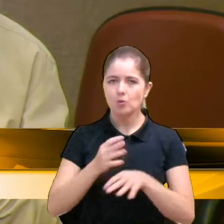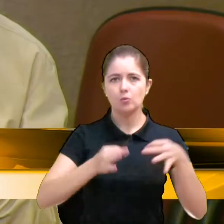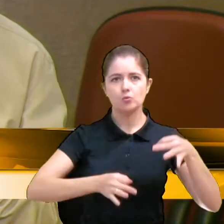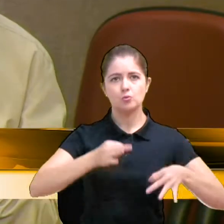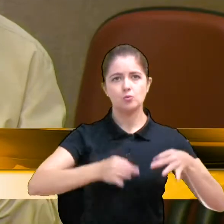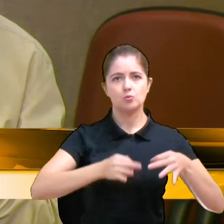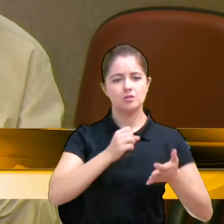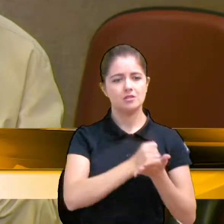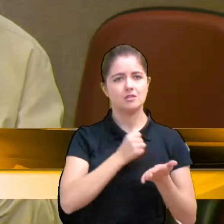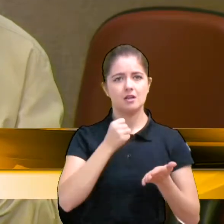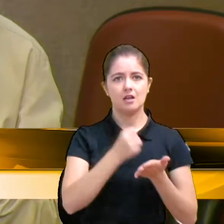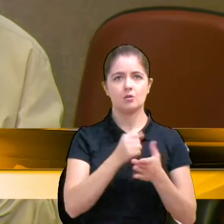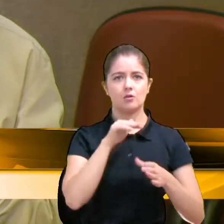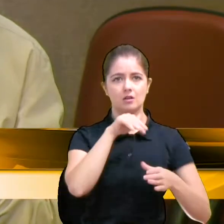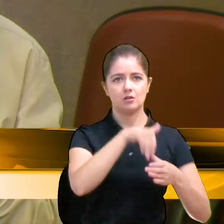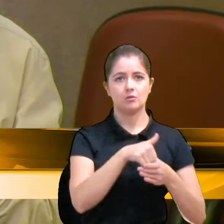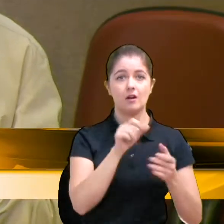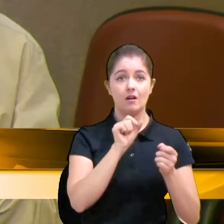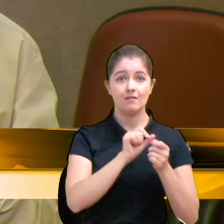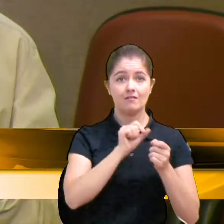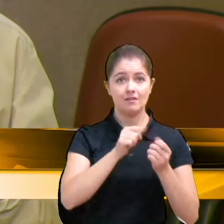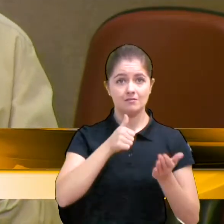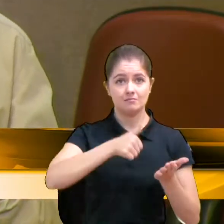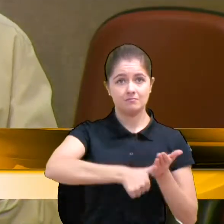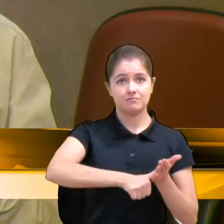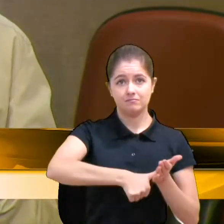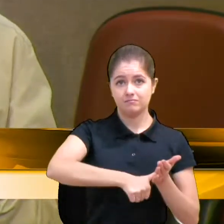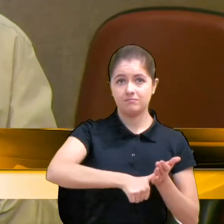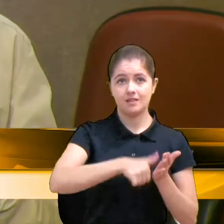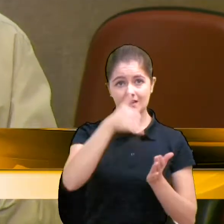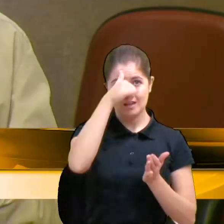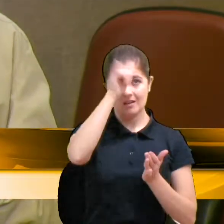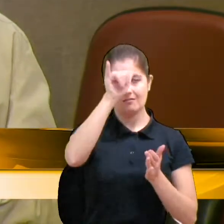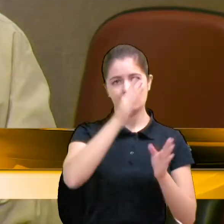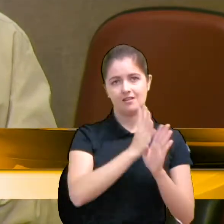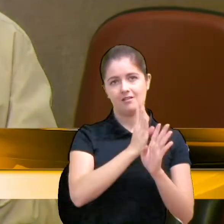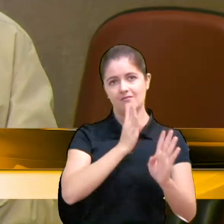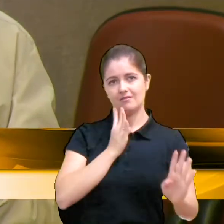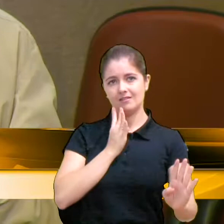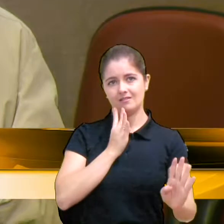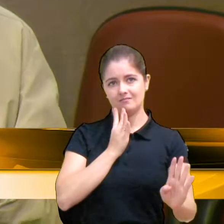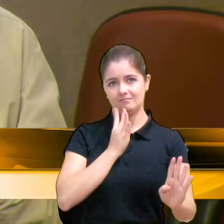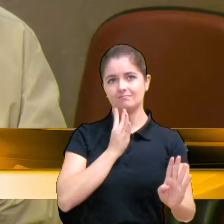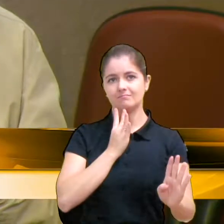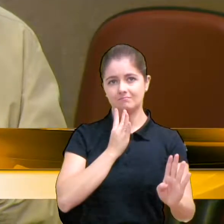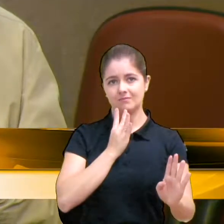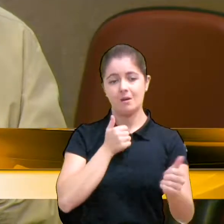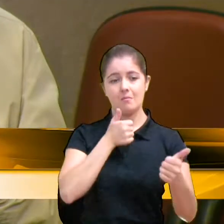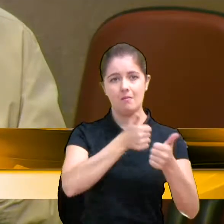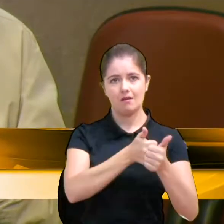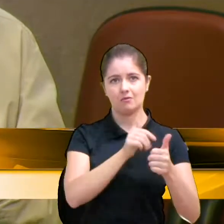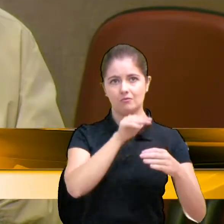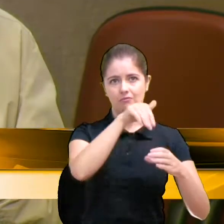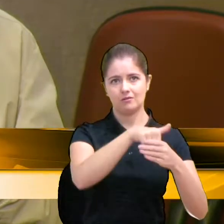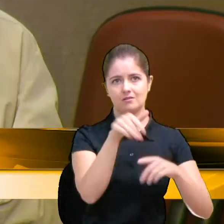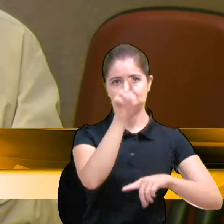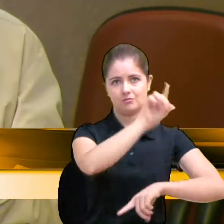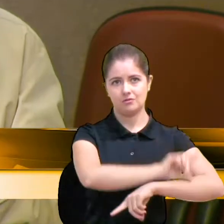vão fazendo o seu recadastramento para evitar as filas de última hora. E também os eleitores que costumavam votar